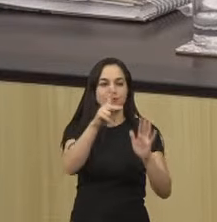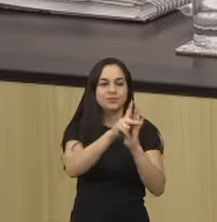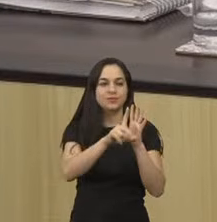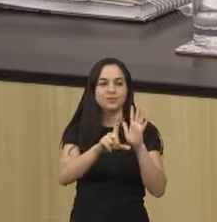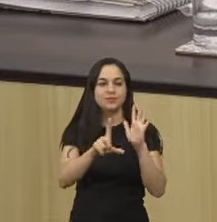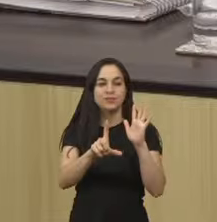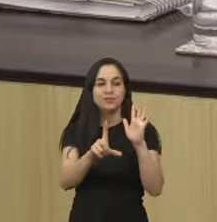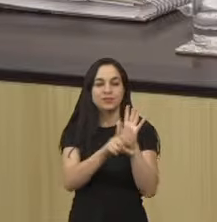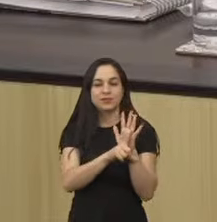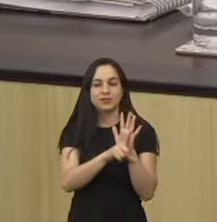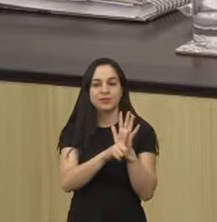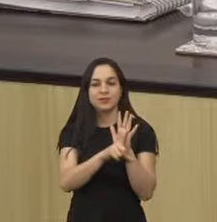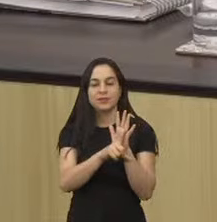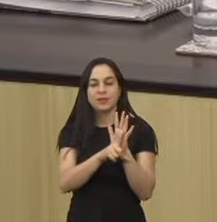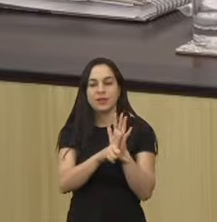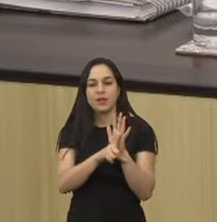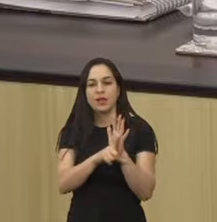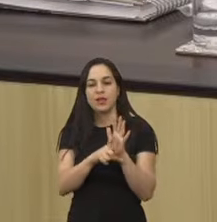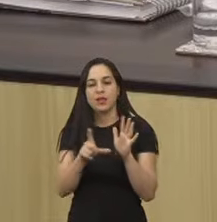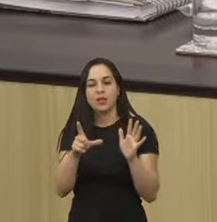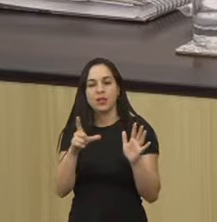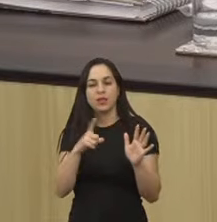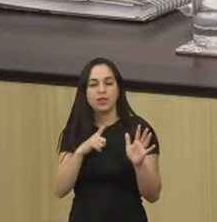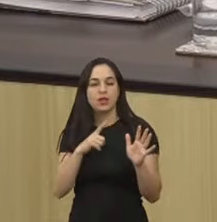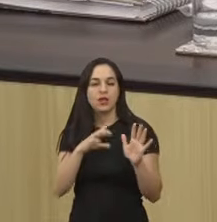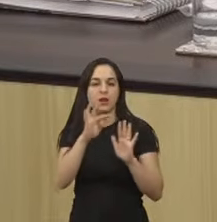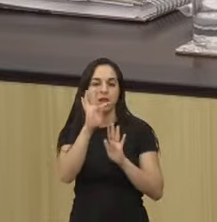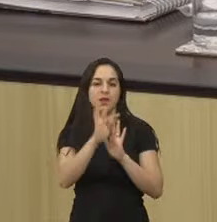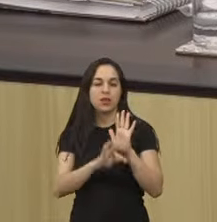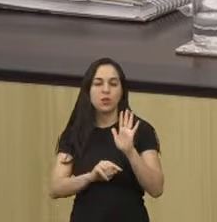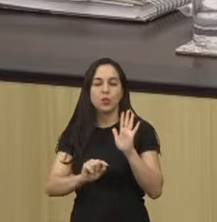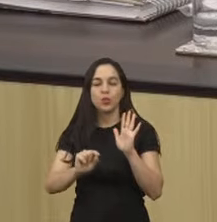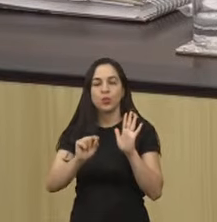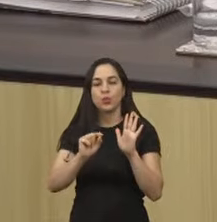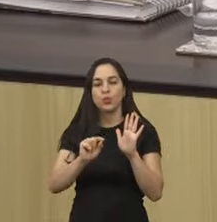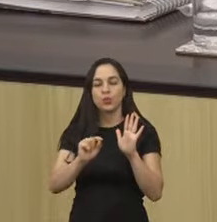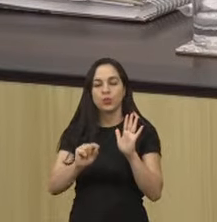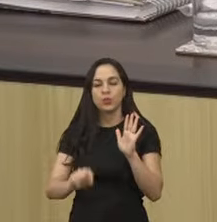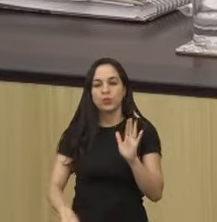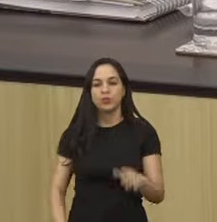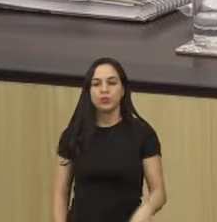em epígrafe passa a constar com a seguinte redação: